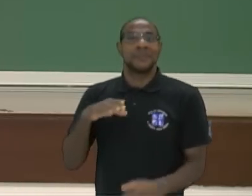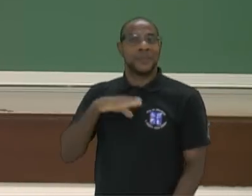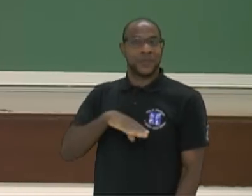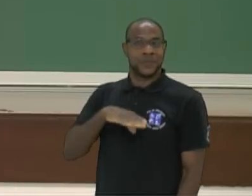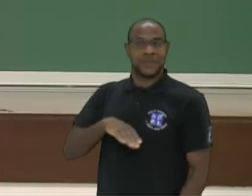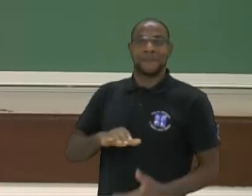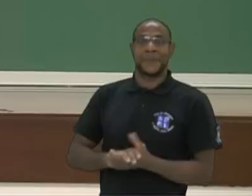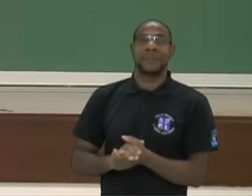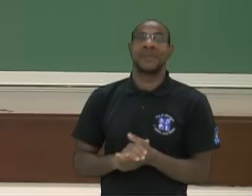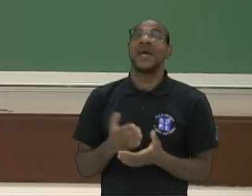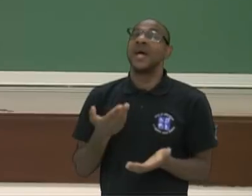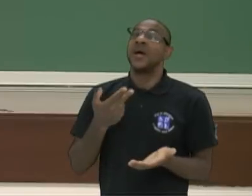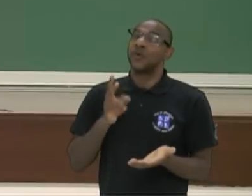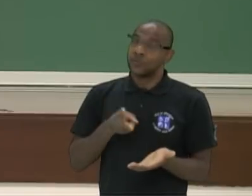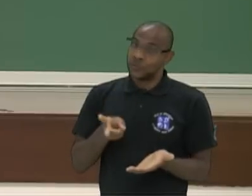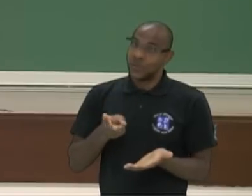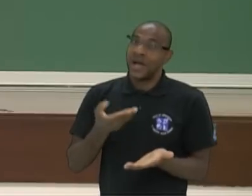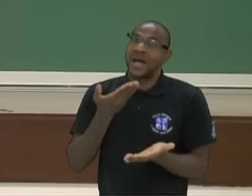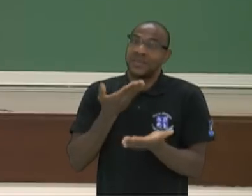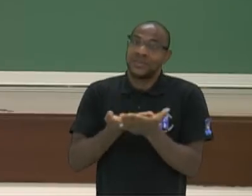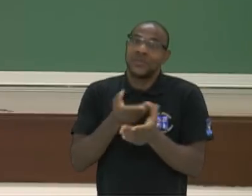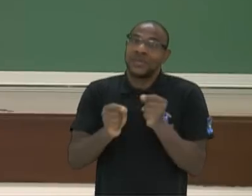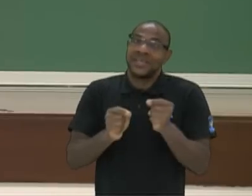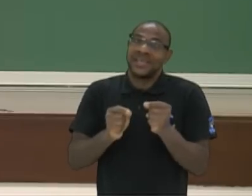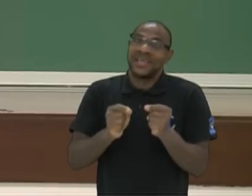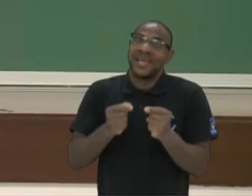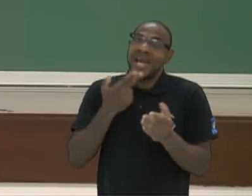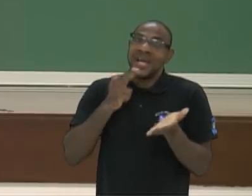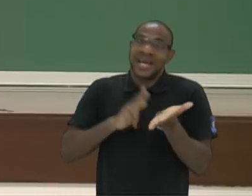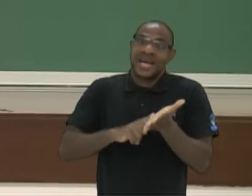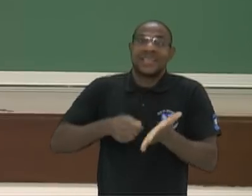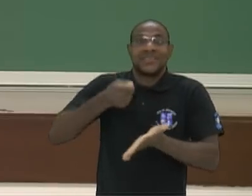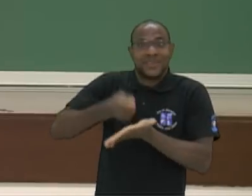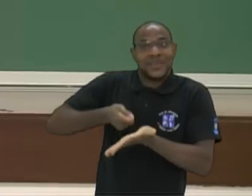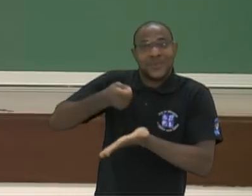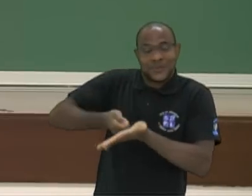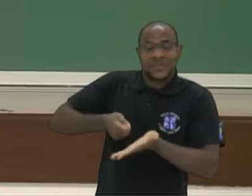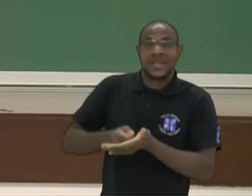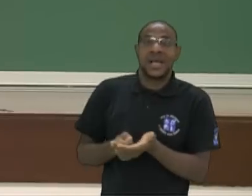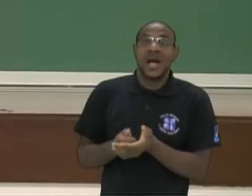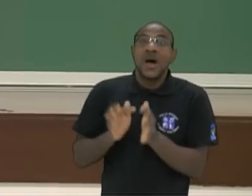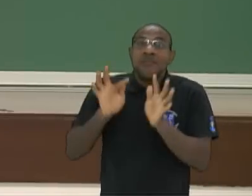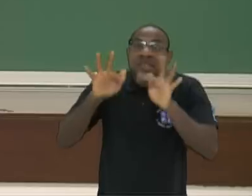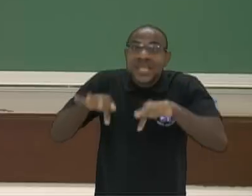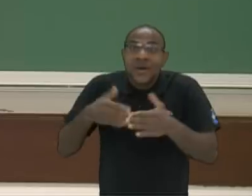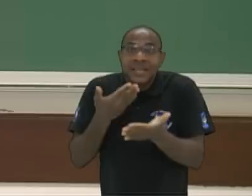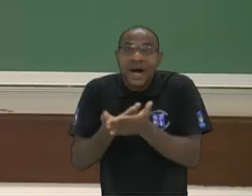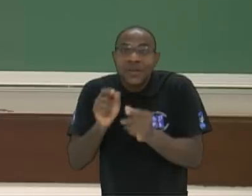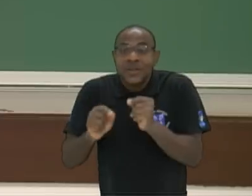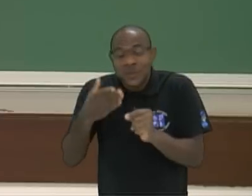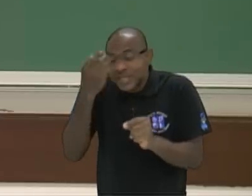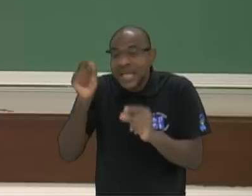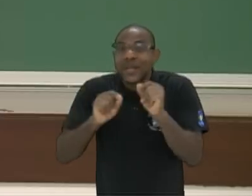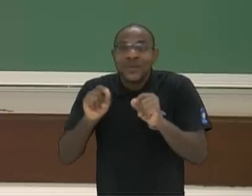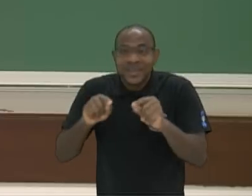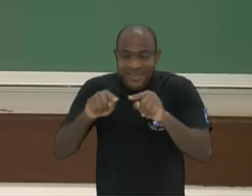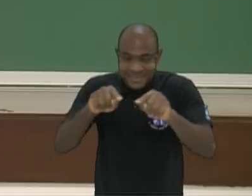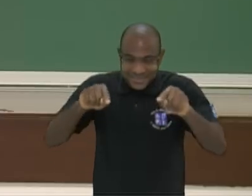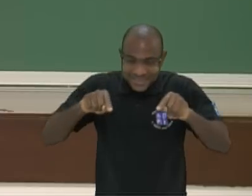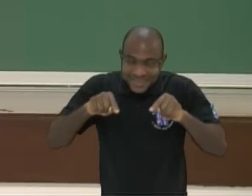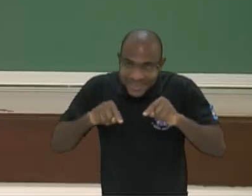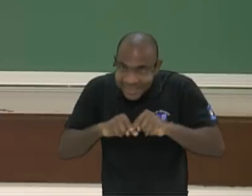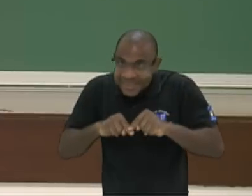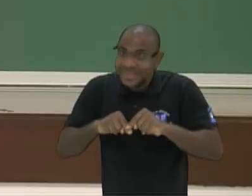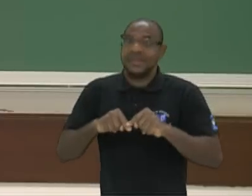de reivindicação. Só que tem uma coisinha, assim que terminar a aula, não esquece de ir lá no Classroom, de clicar no link